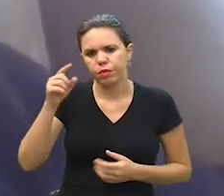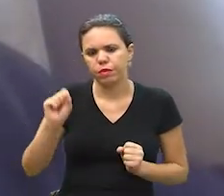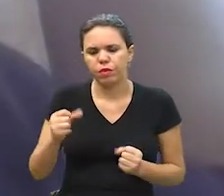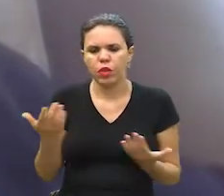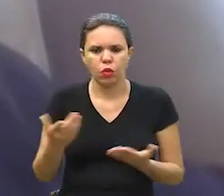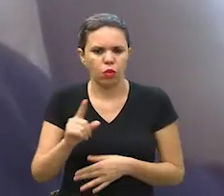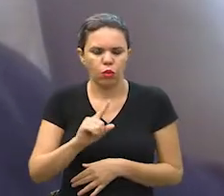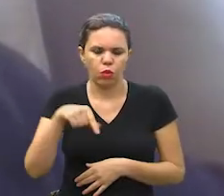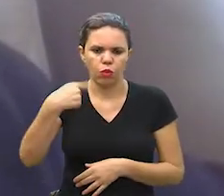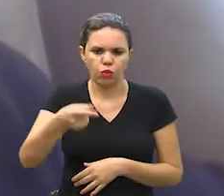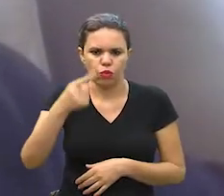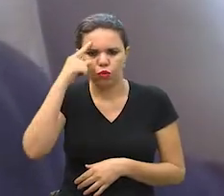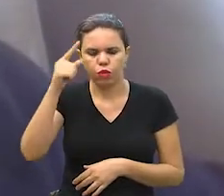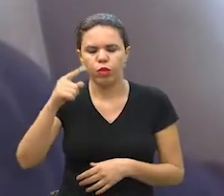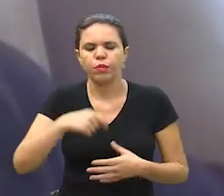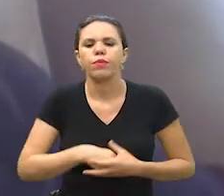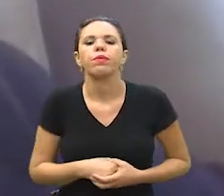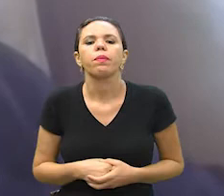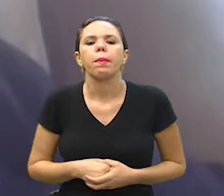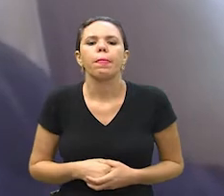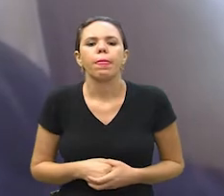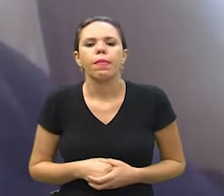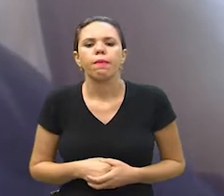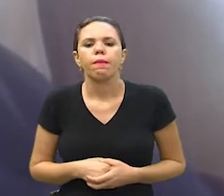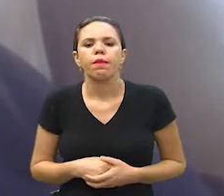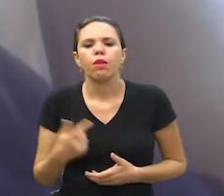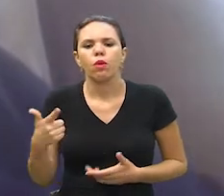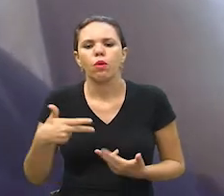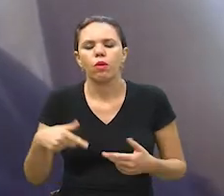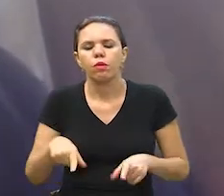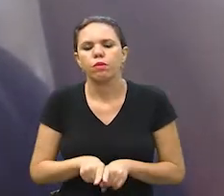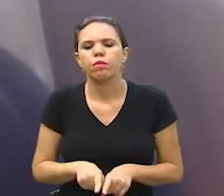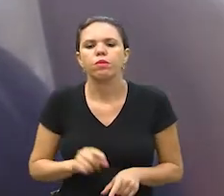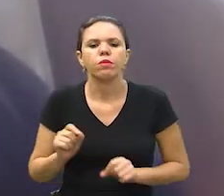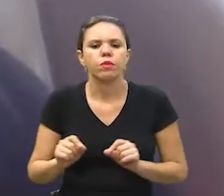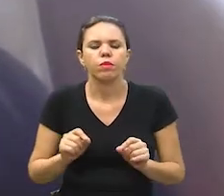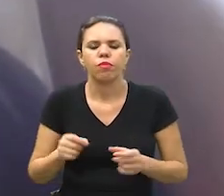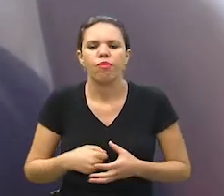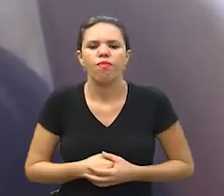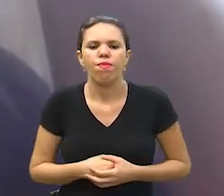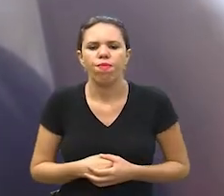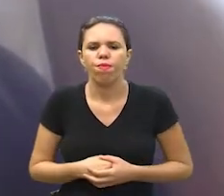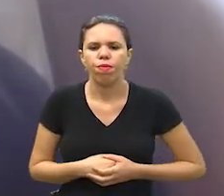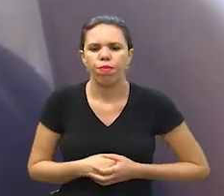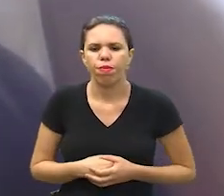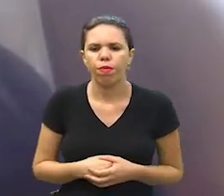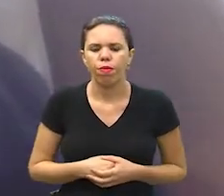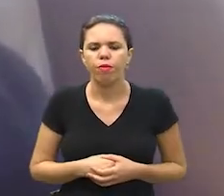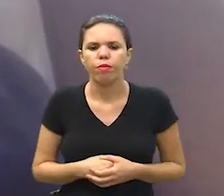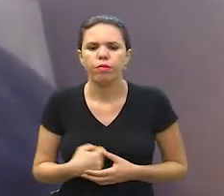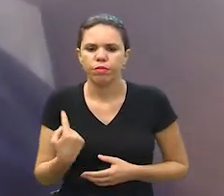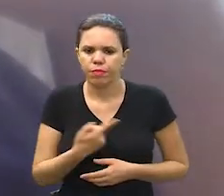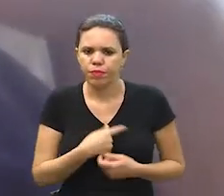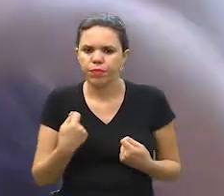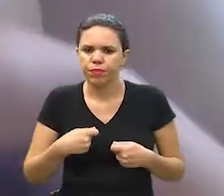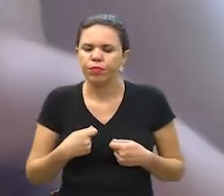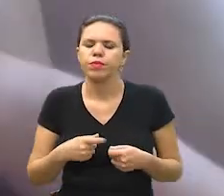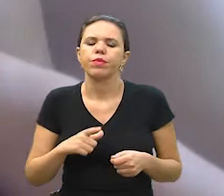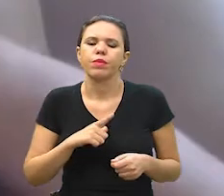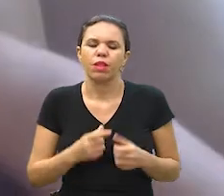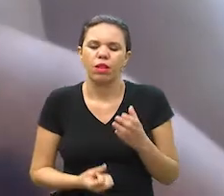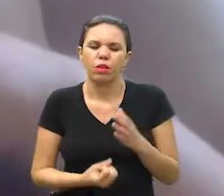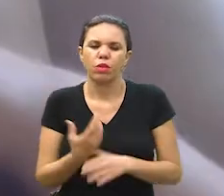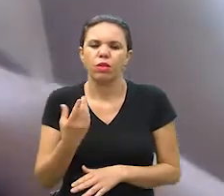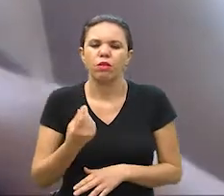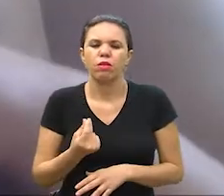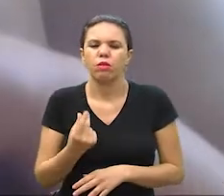ser hoje, mas outro dia, né? Em outras circunstâncias. Mas, assim, nós temos uma pandemia que já